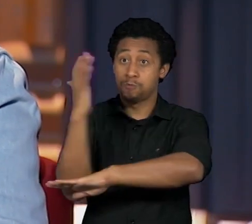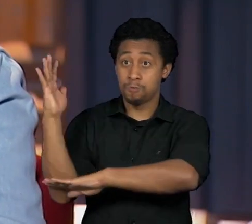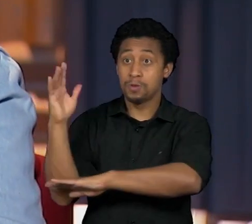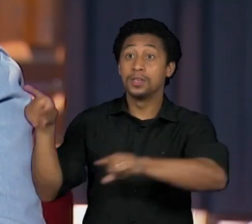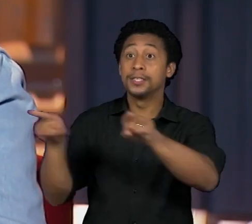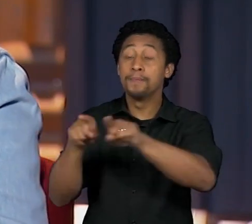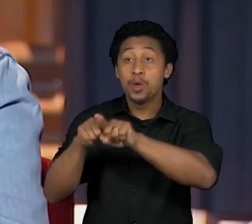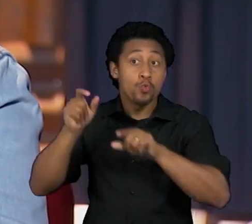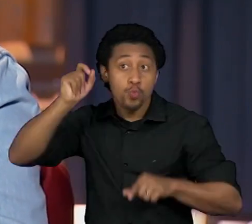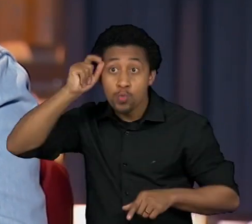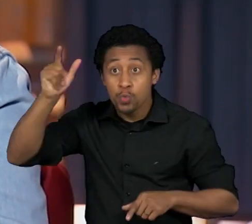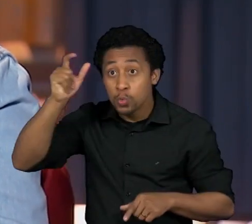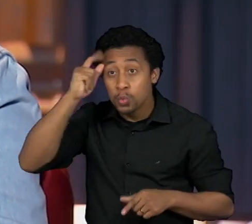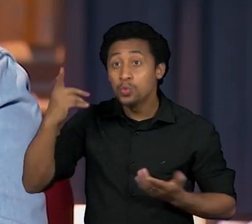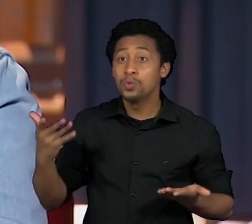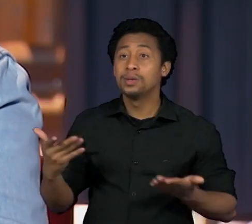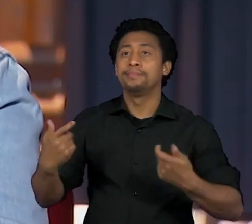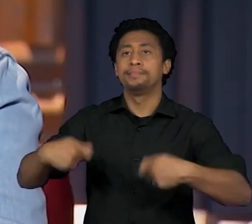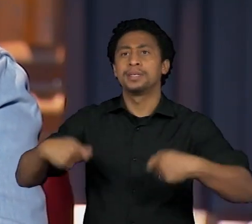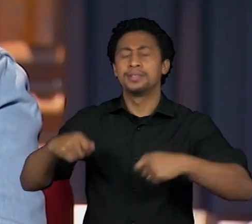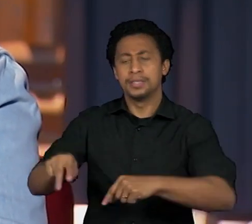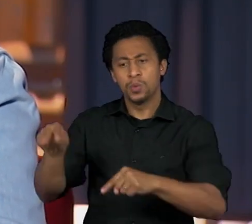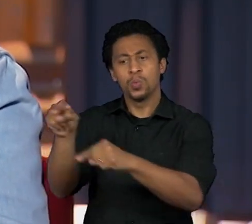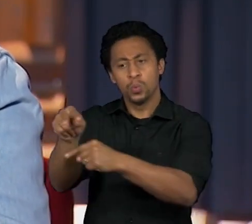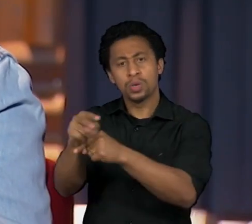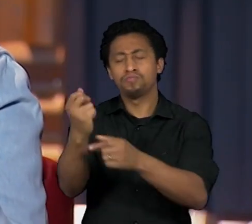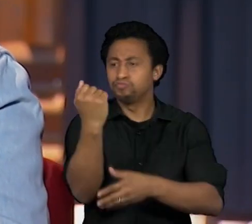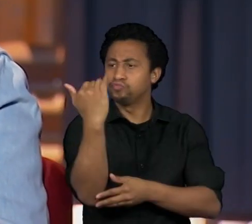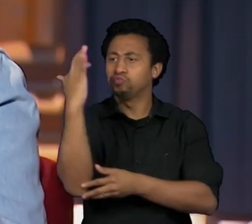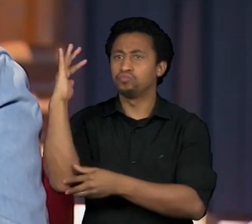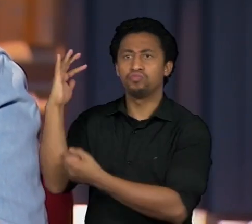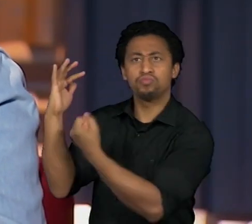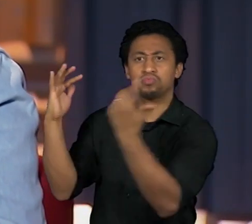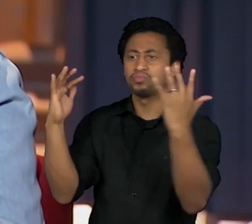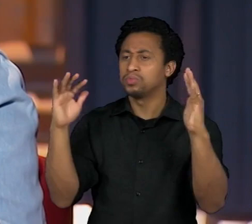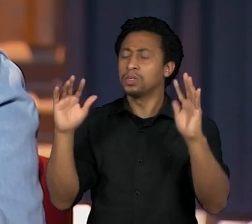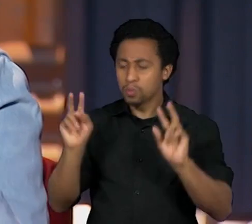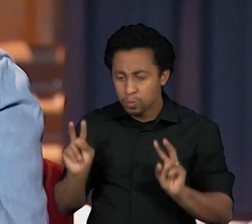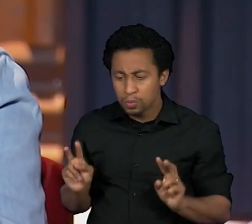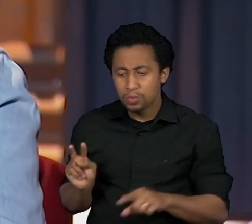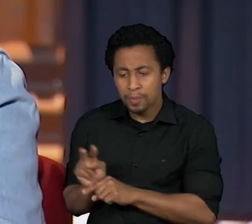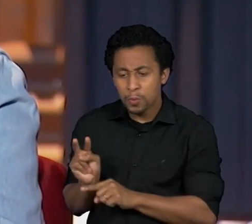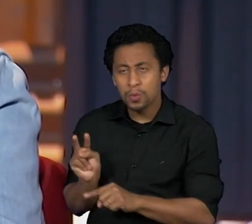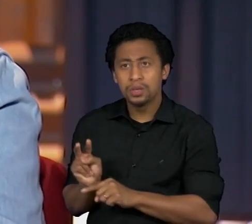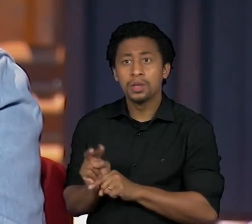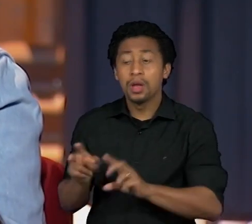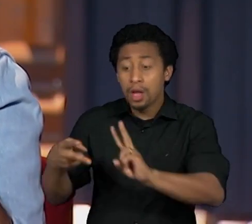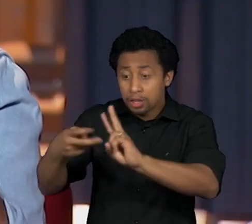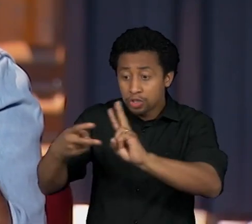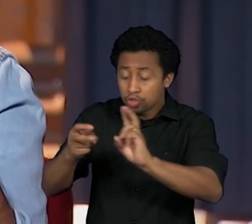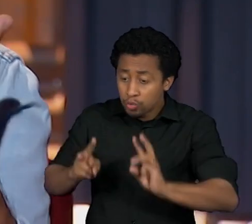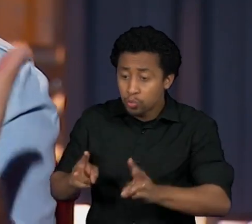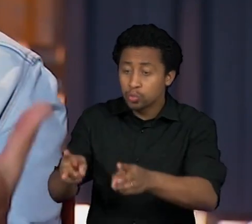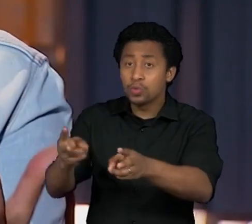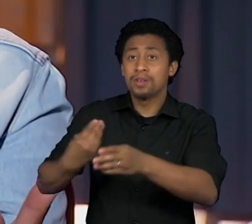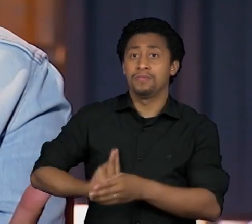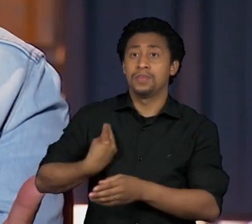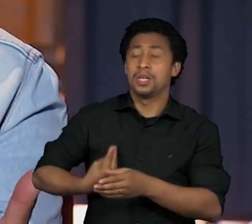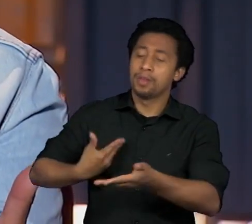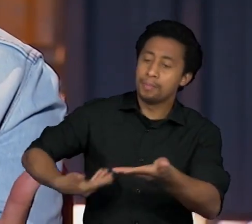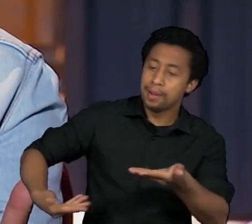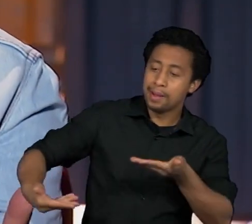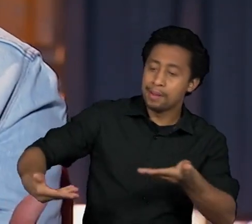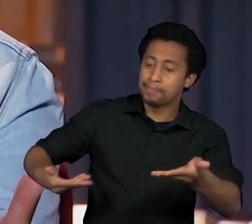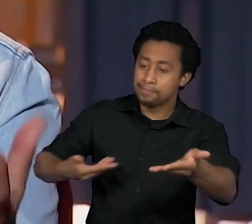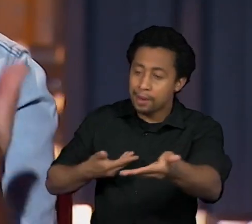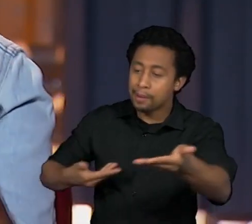floresta em pé, a gente precisa das populações indígenas respeitadas num jogo de ganha-ganha, com muito respeito, para poder aprender com eles sobre